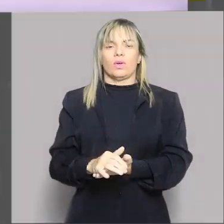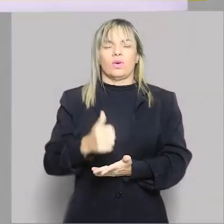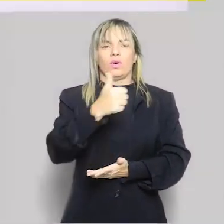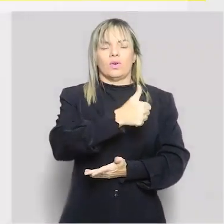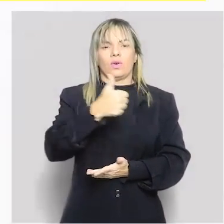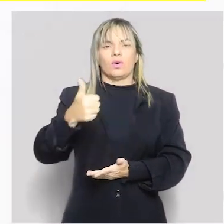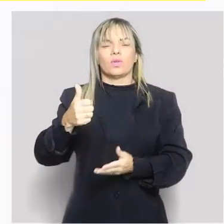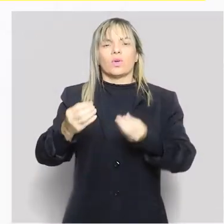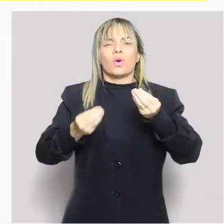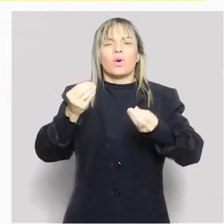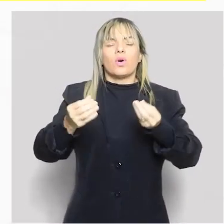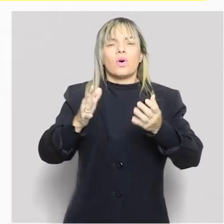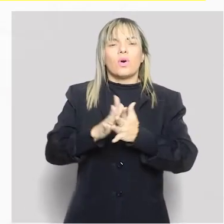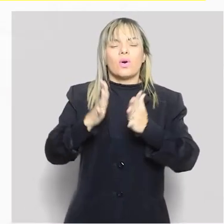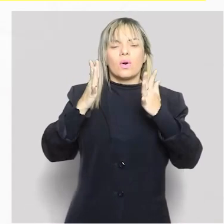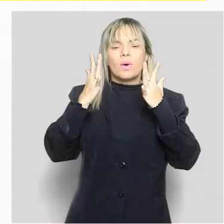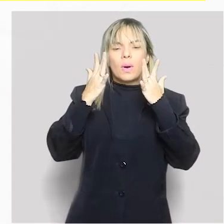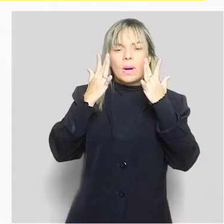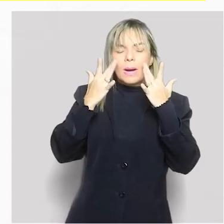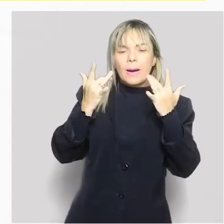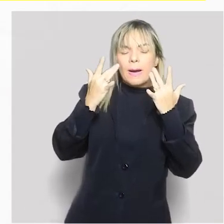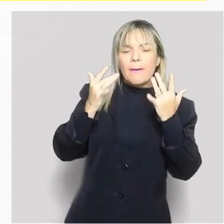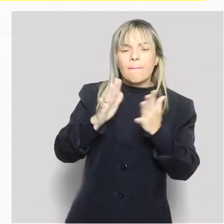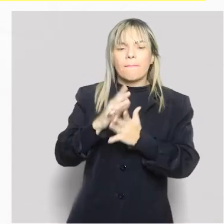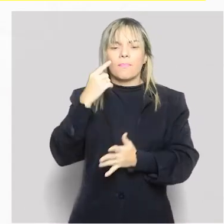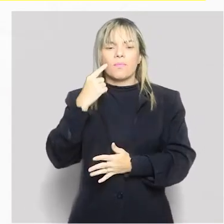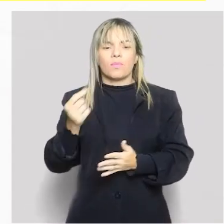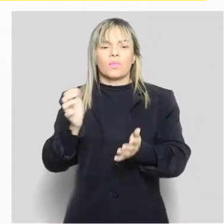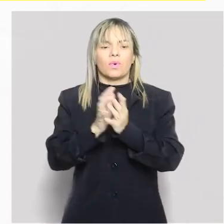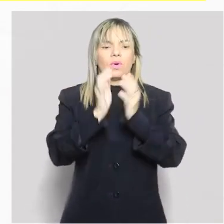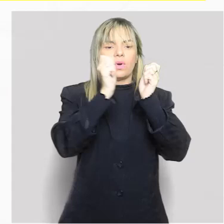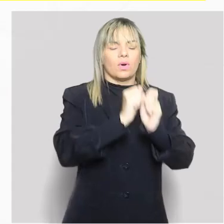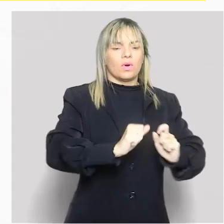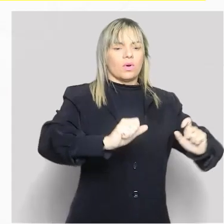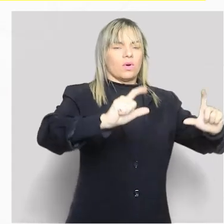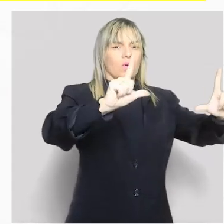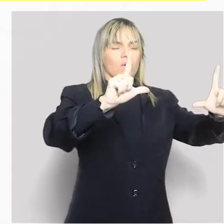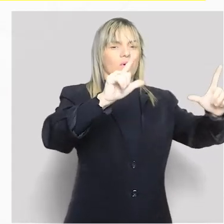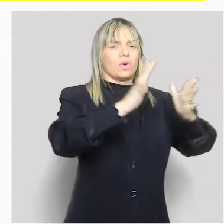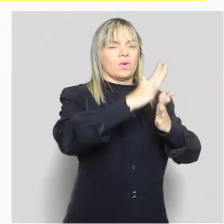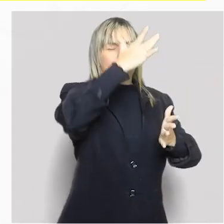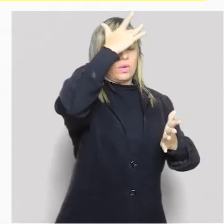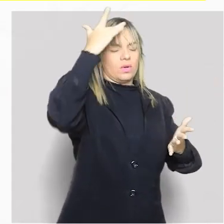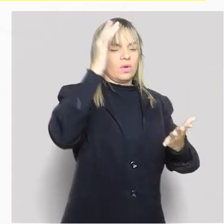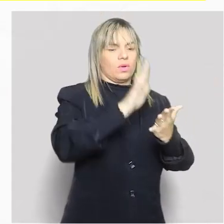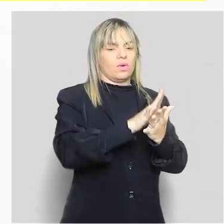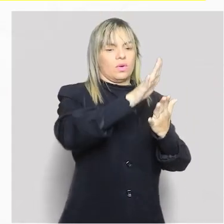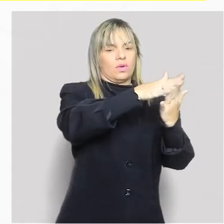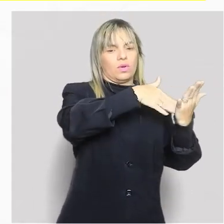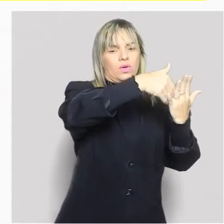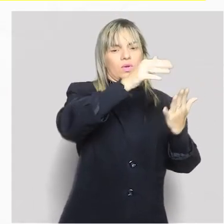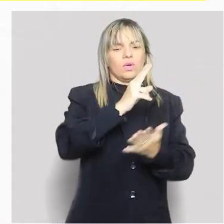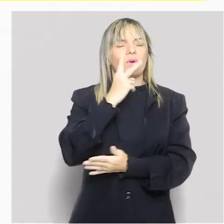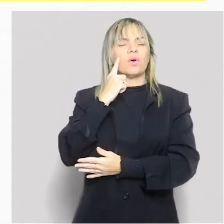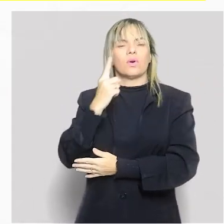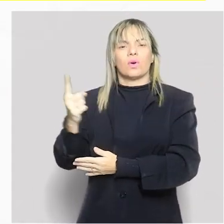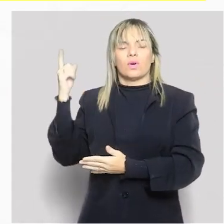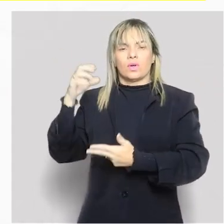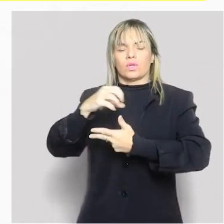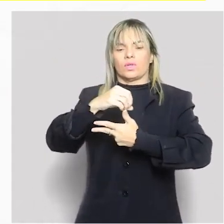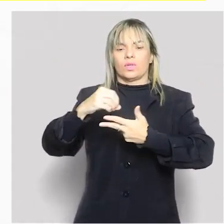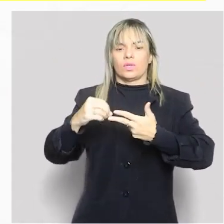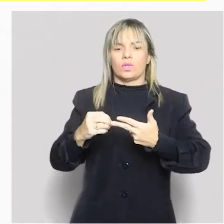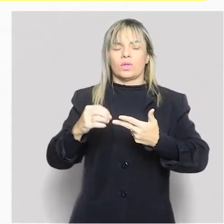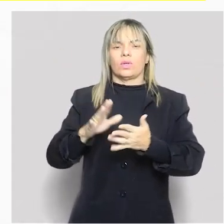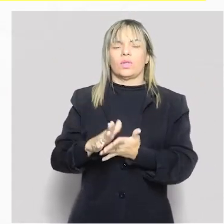arte? Bom, eu trouxe uma obra de um artista que já caiu algumas vezes no Enem, Vic Muniz.